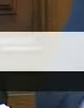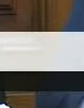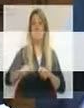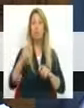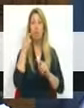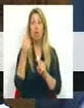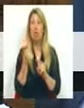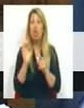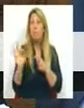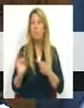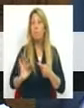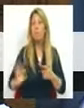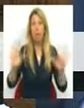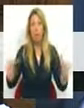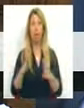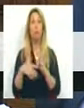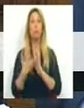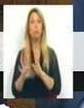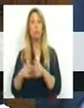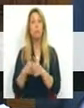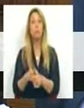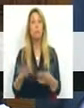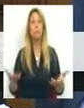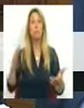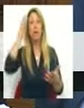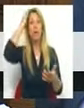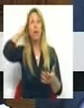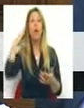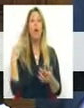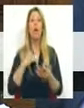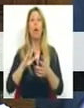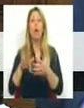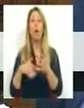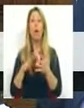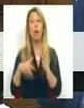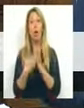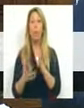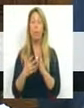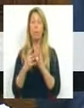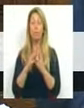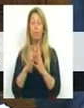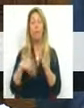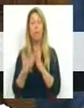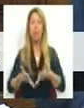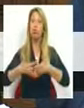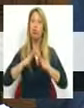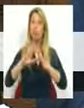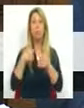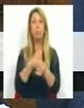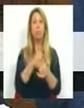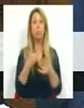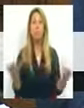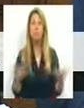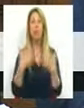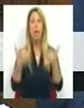plano de reestruturação e de acompanhamento de todas as matérias que estivessem envolvidas com o plano de reestruturação e com a posição do Estado e a sua